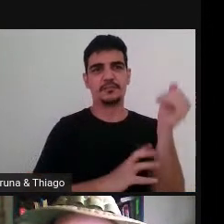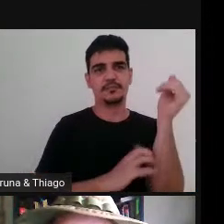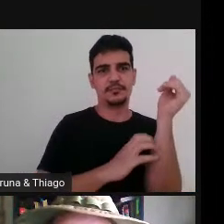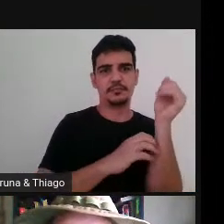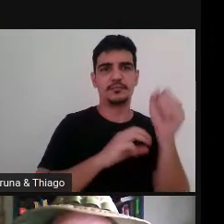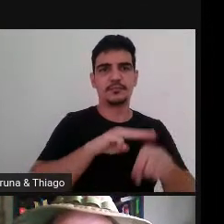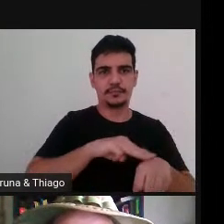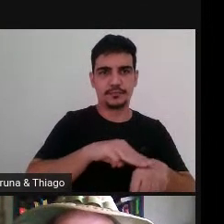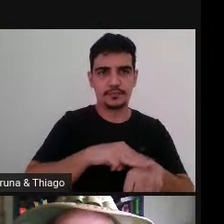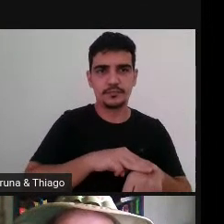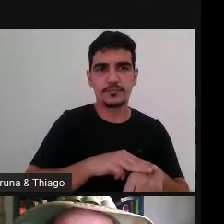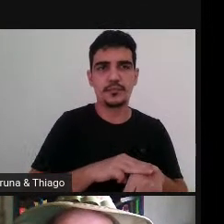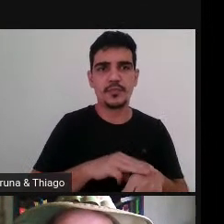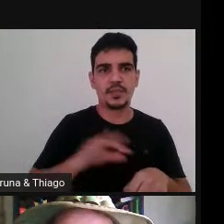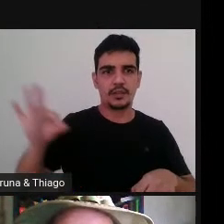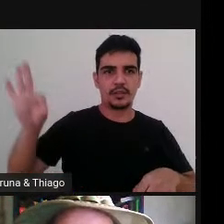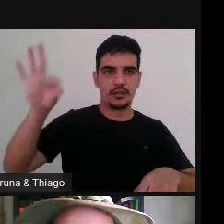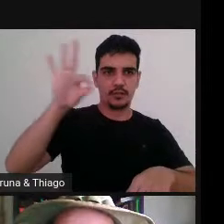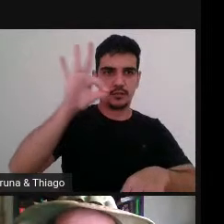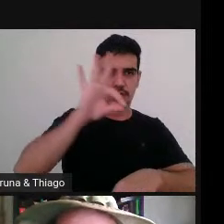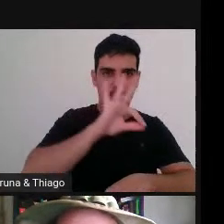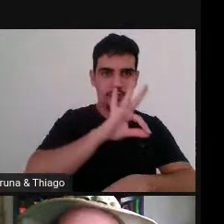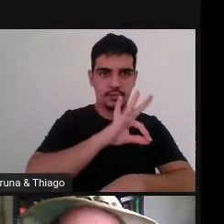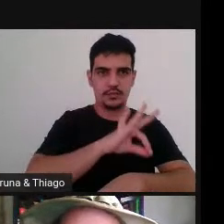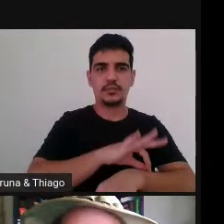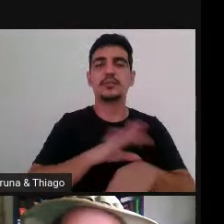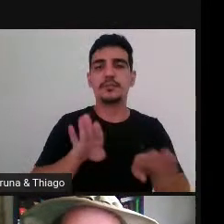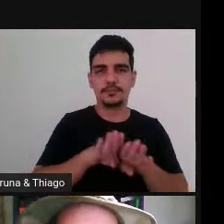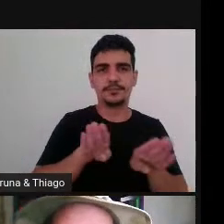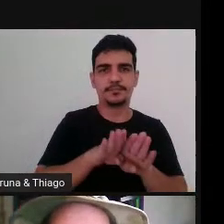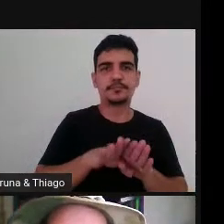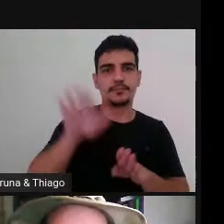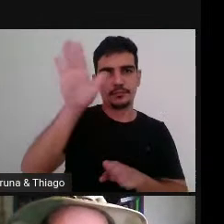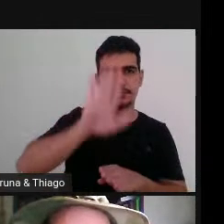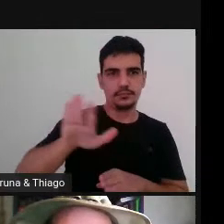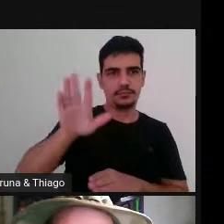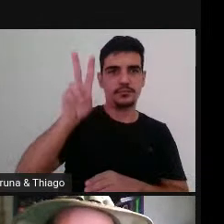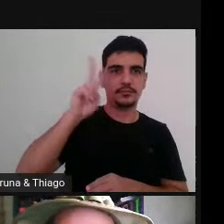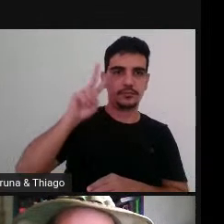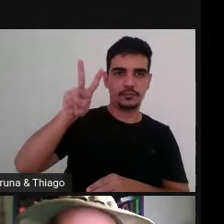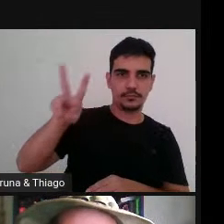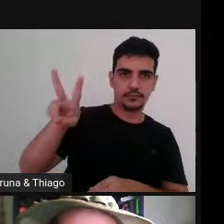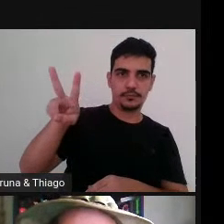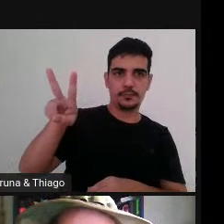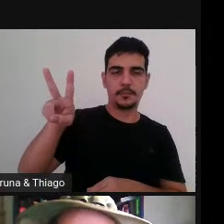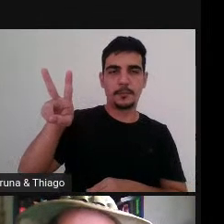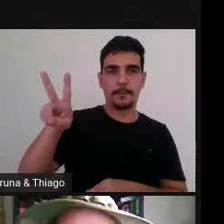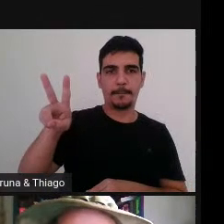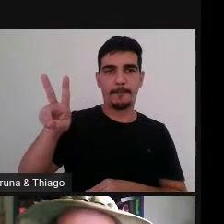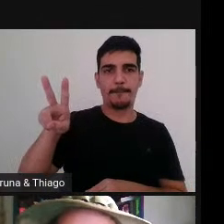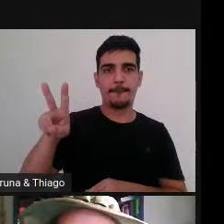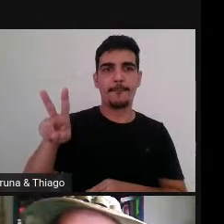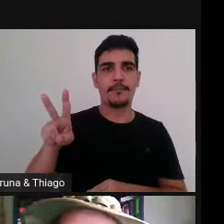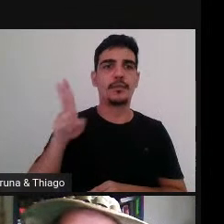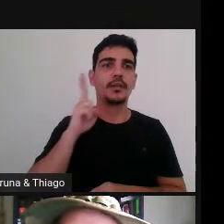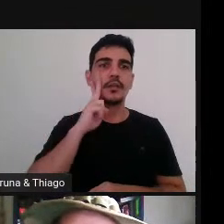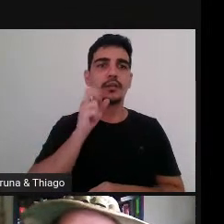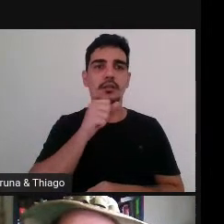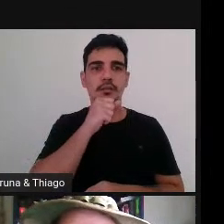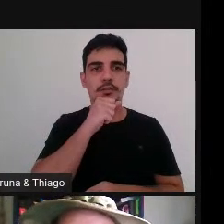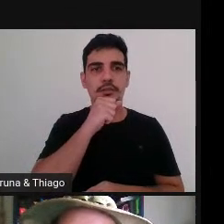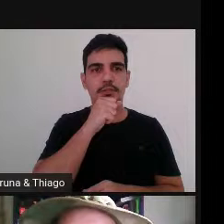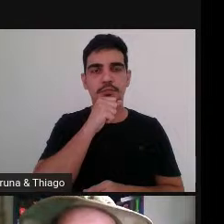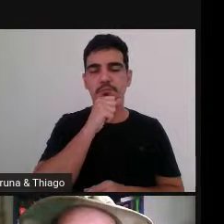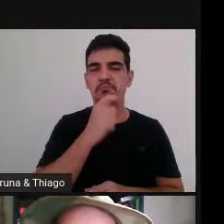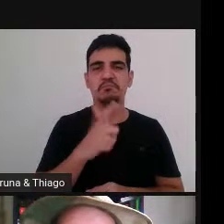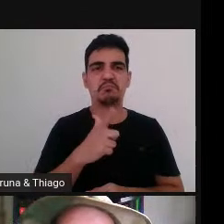Abelhas, né, então você tem a distribuição dos acidentes apídicos, né, os acidentes por abelhas. Olha só, Porto Velho não tem muitos acidentes. Agora olha